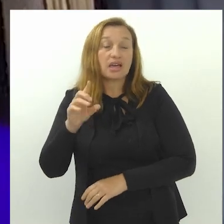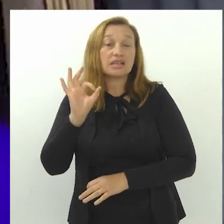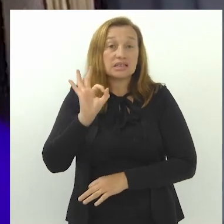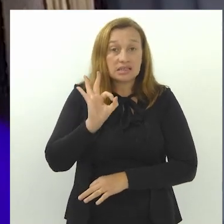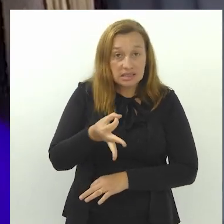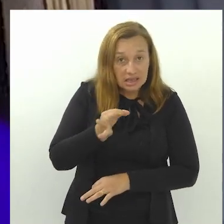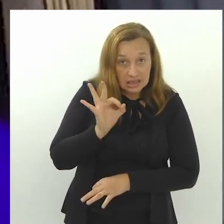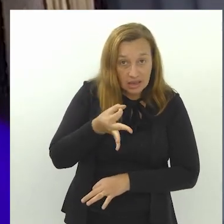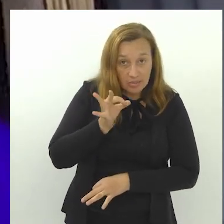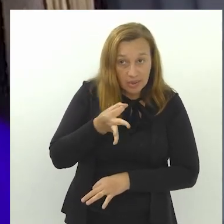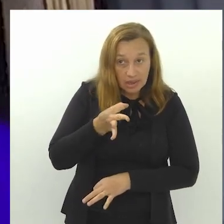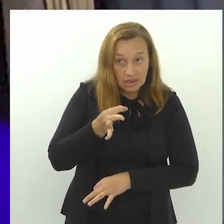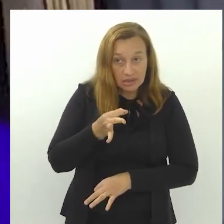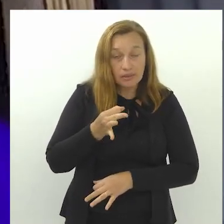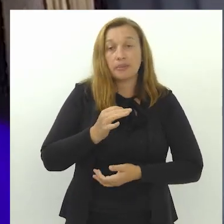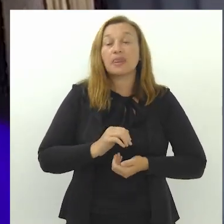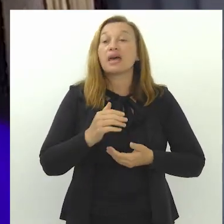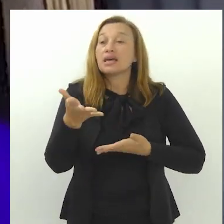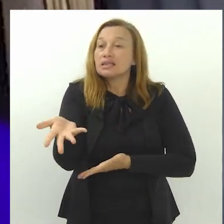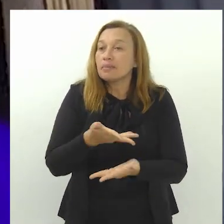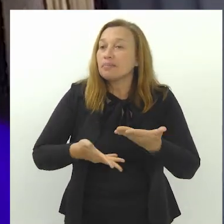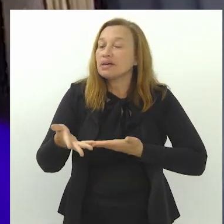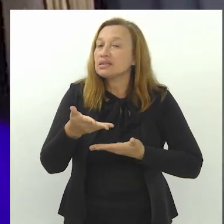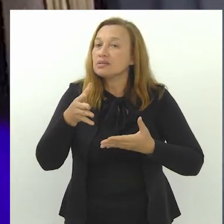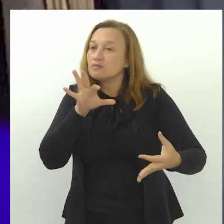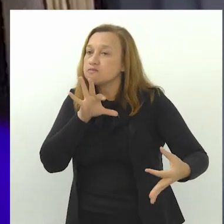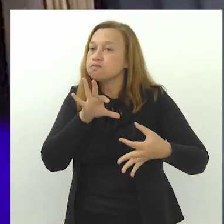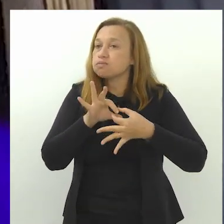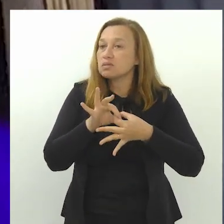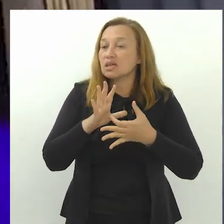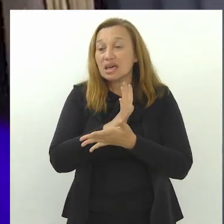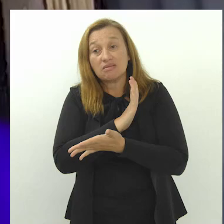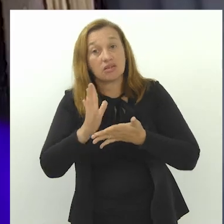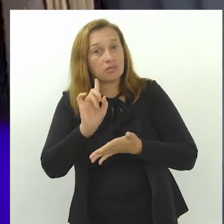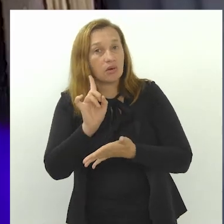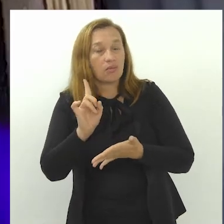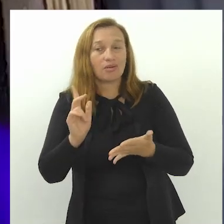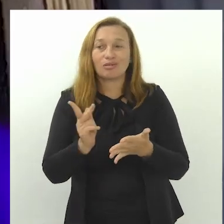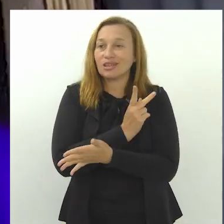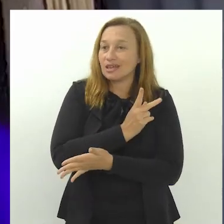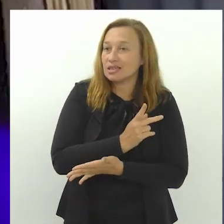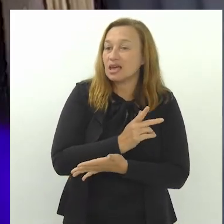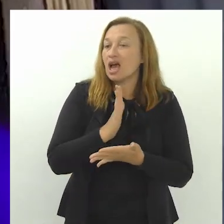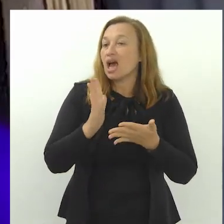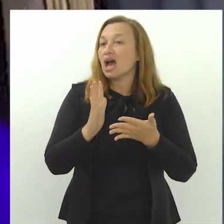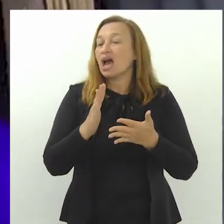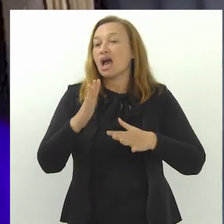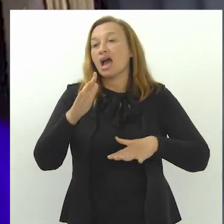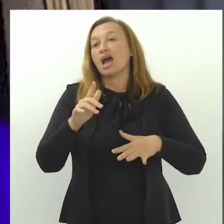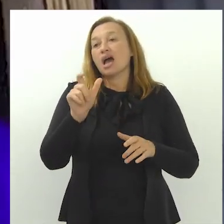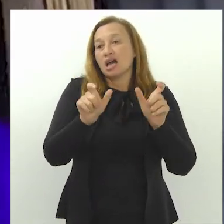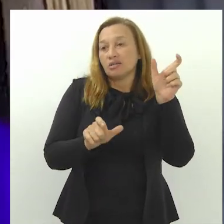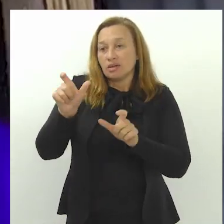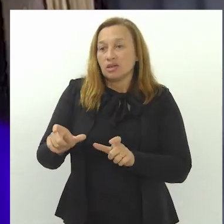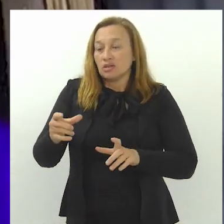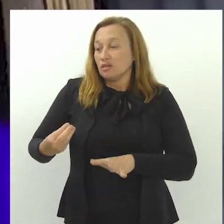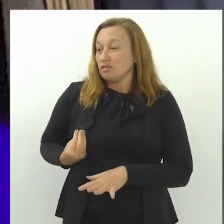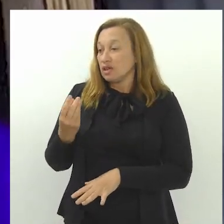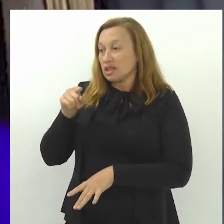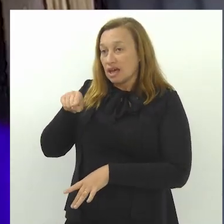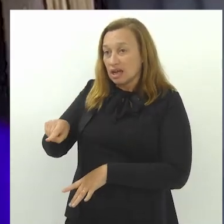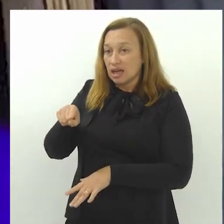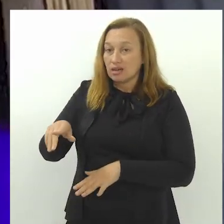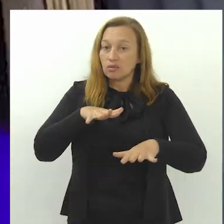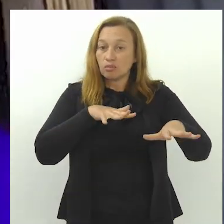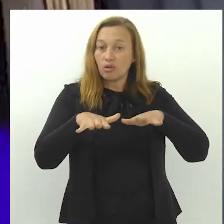é justamente essa participação vinculante, que muitas vezes não acontece, né? Enfim, as pessoas estão ali